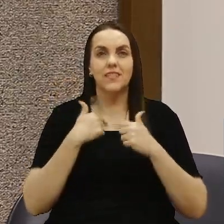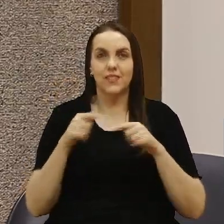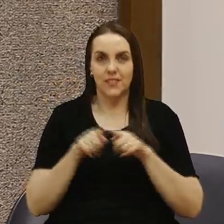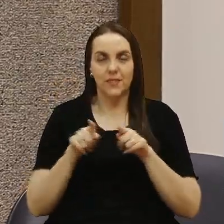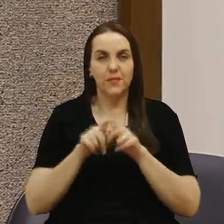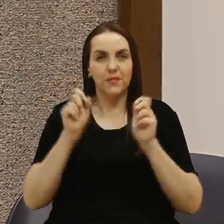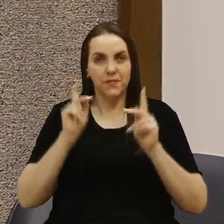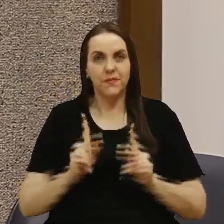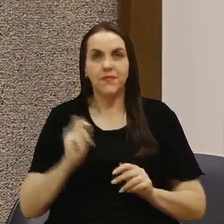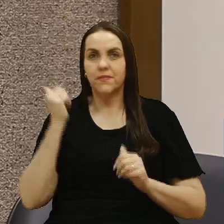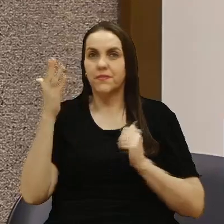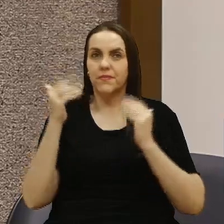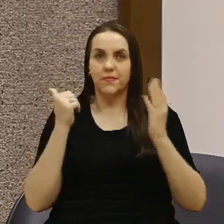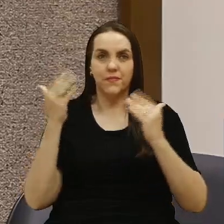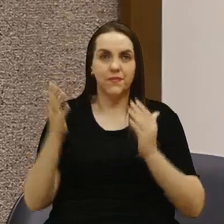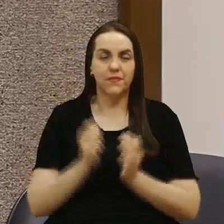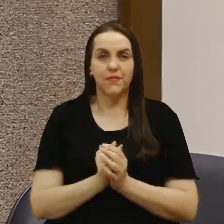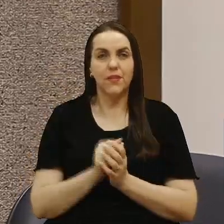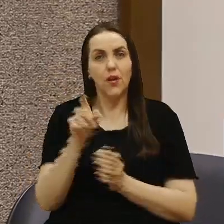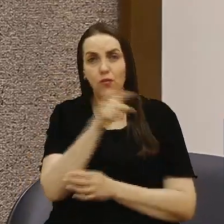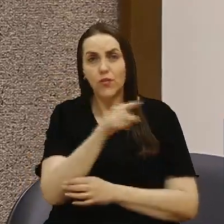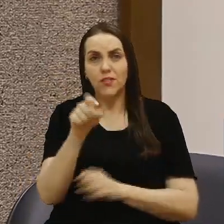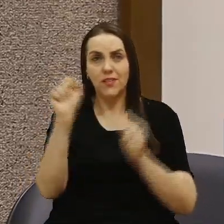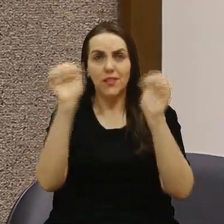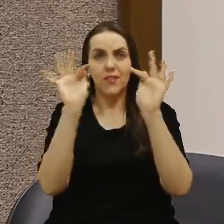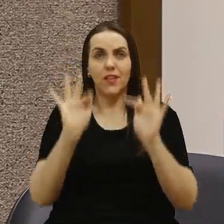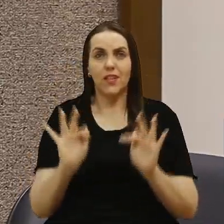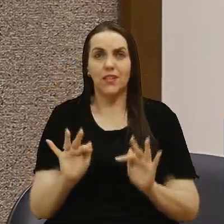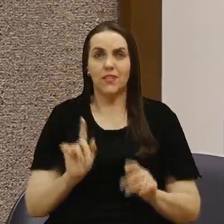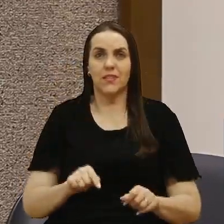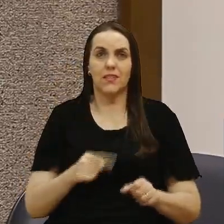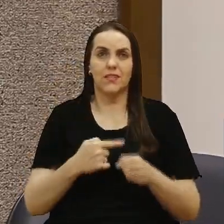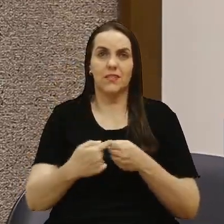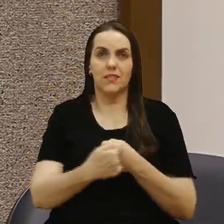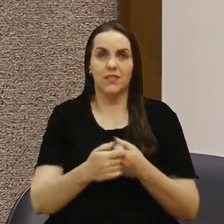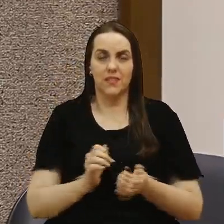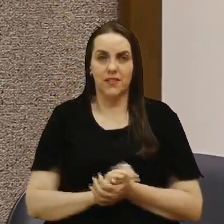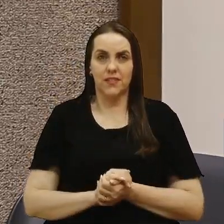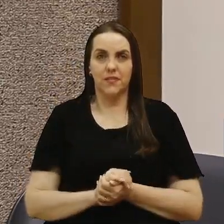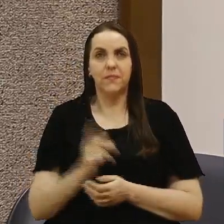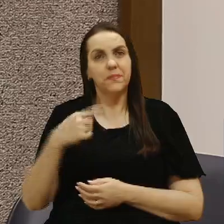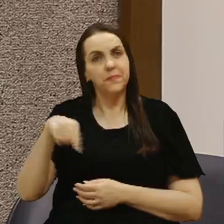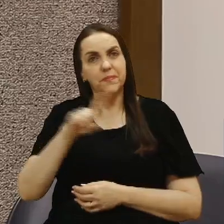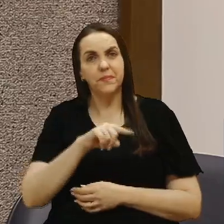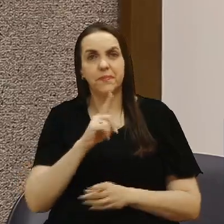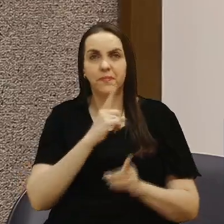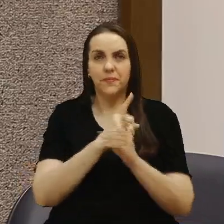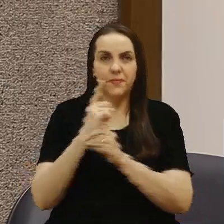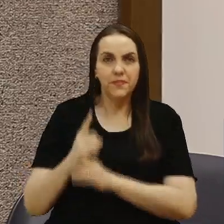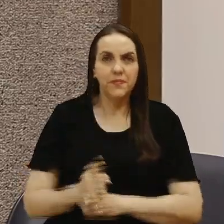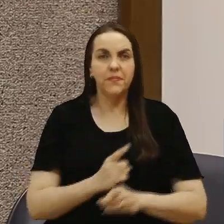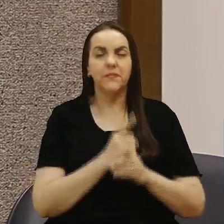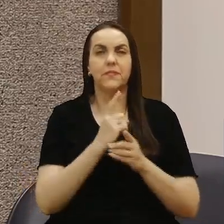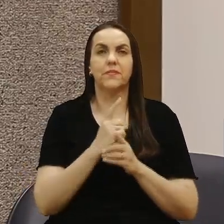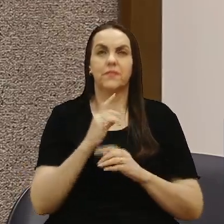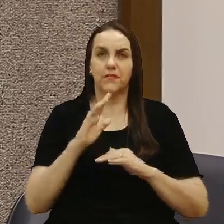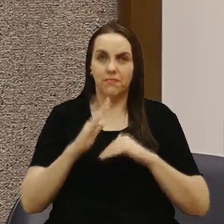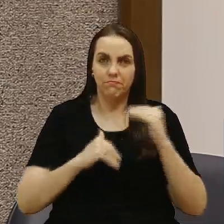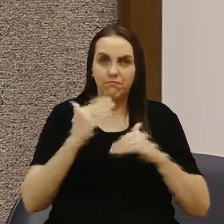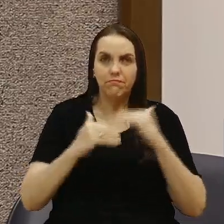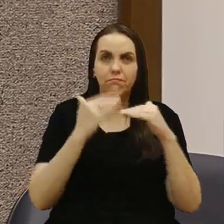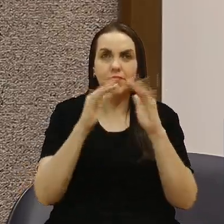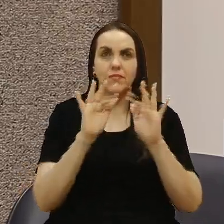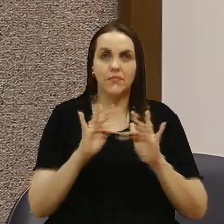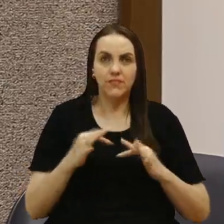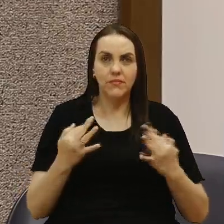fora, é que vocês sejam felizes na nossa cidade. Que vocês se encontrem, que vocês constituam famílias, que